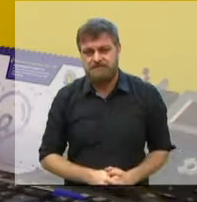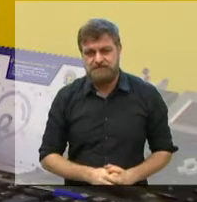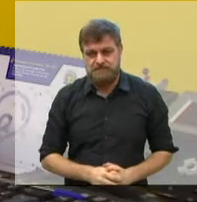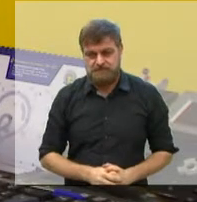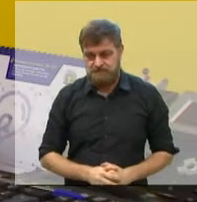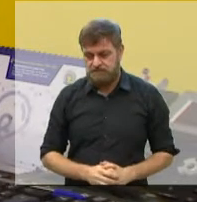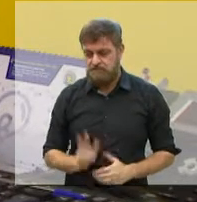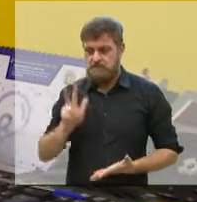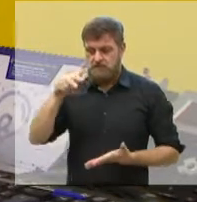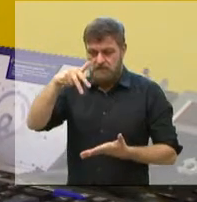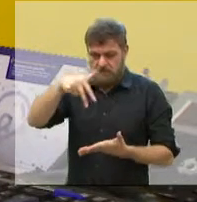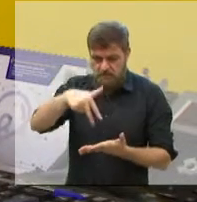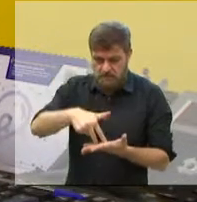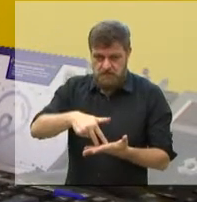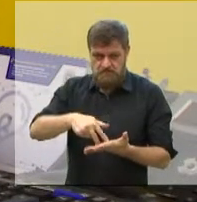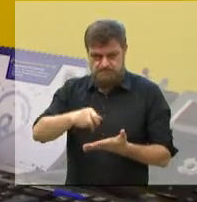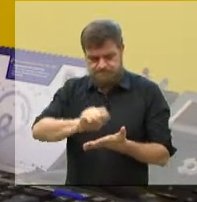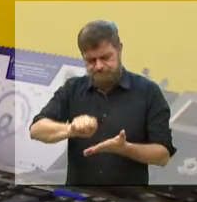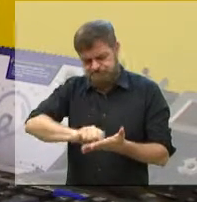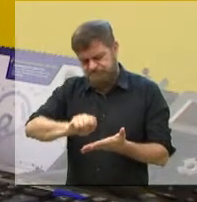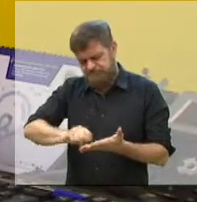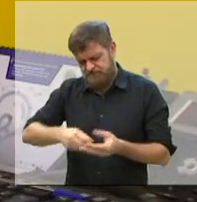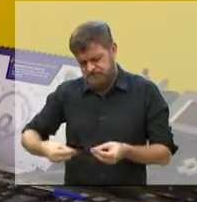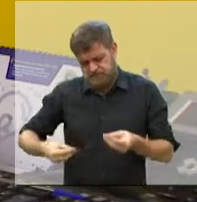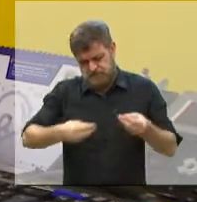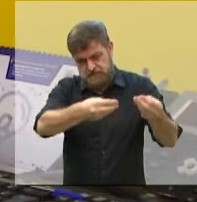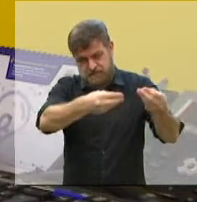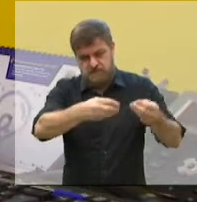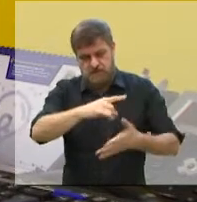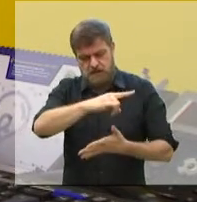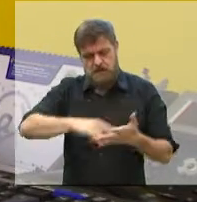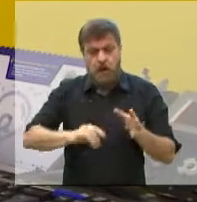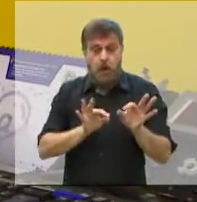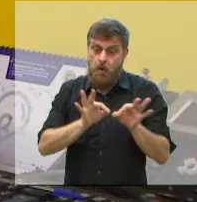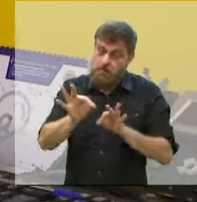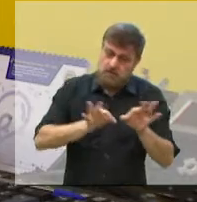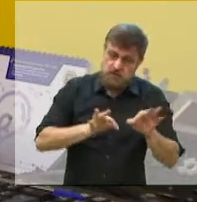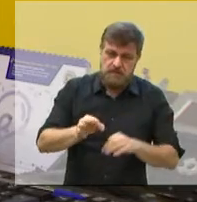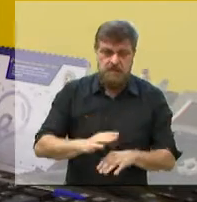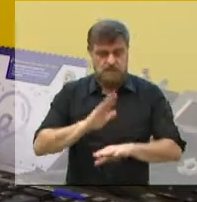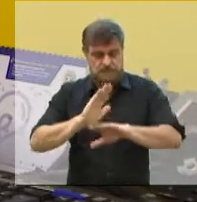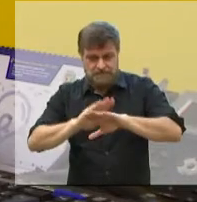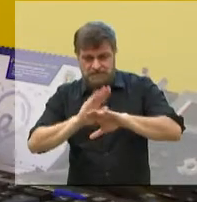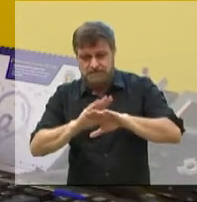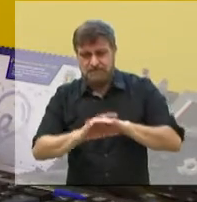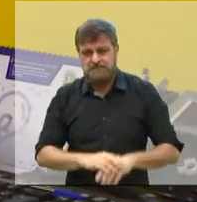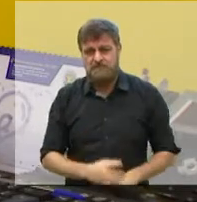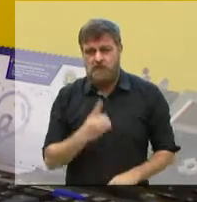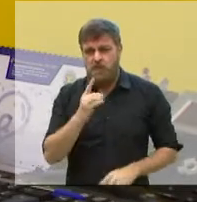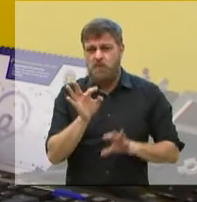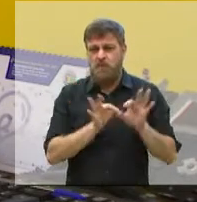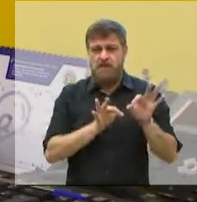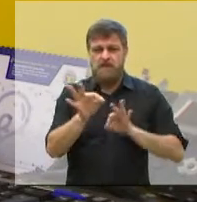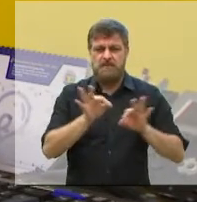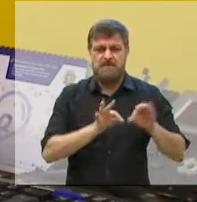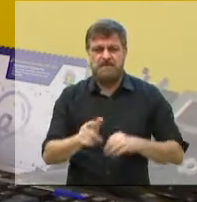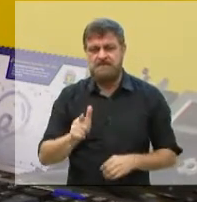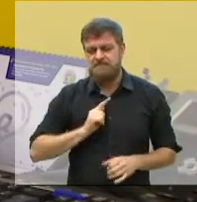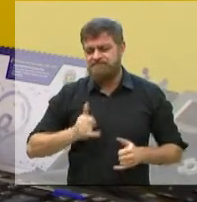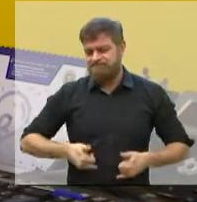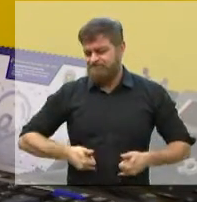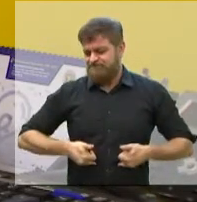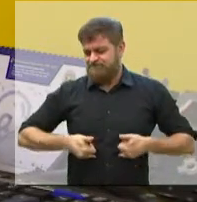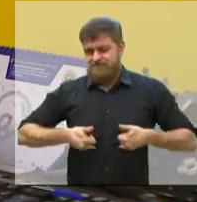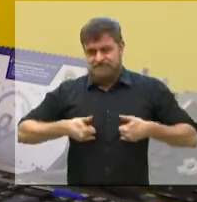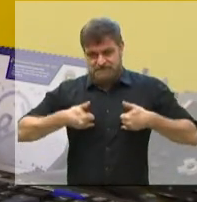eventos que a gente faz, indicações que a gente faz, em moções, em projeto. E um dos projetos assim que eu tenho orgulho